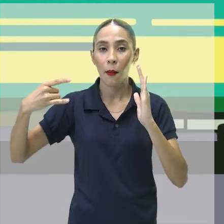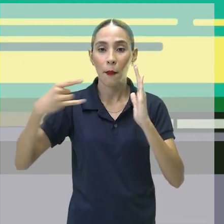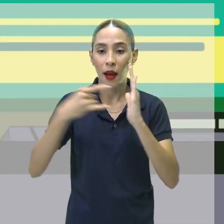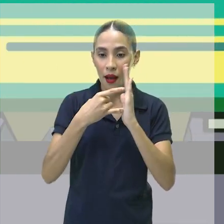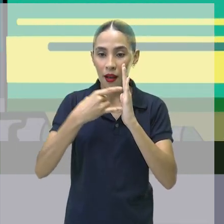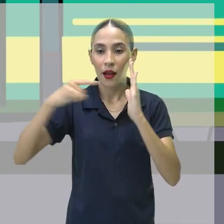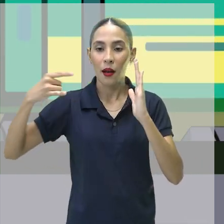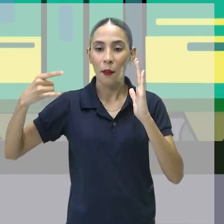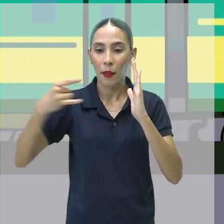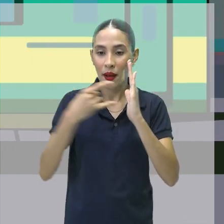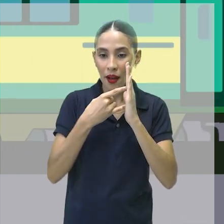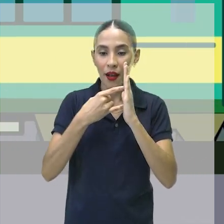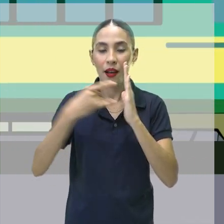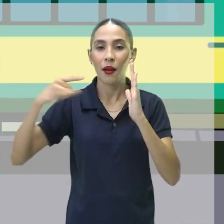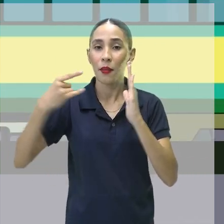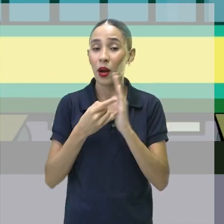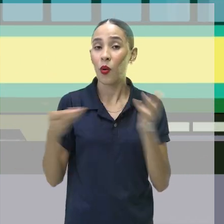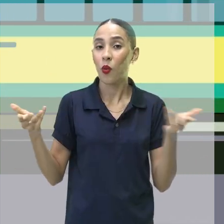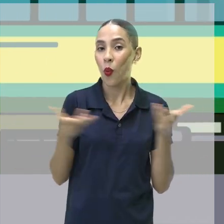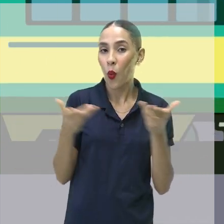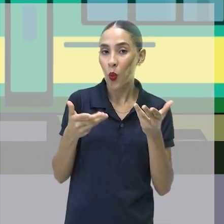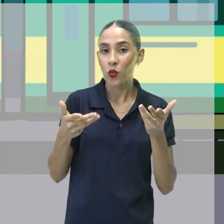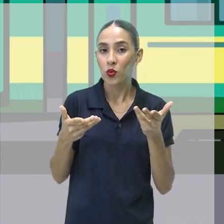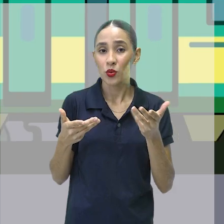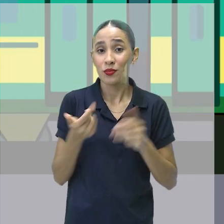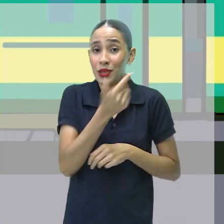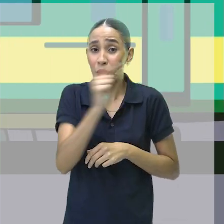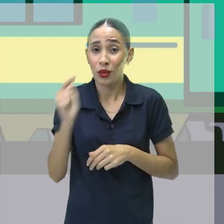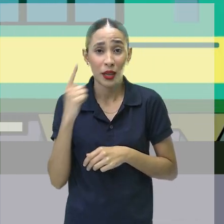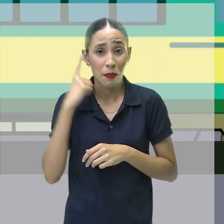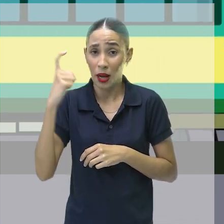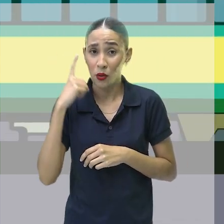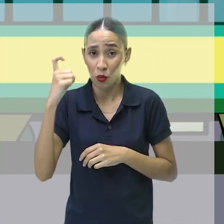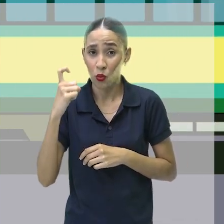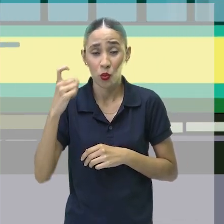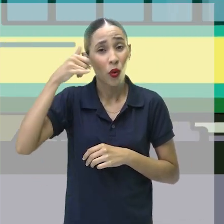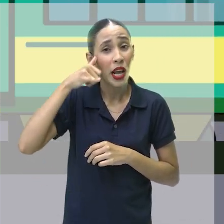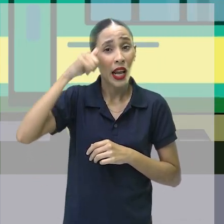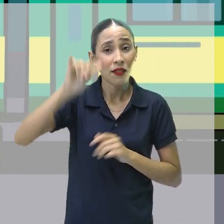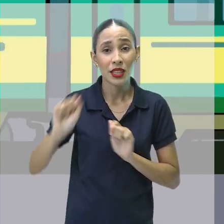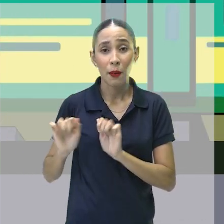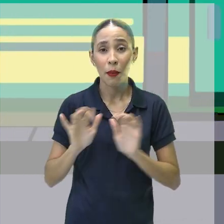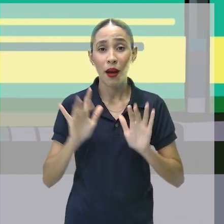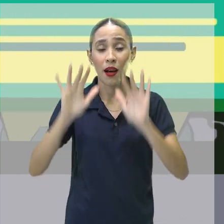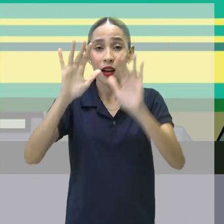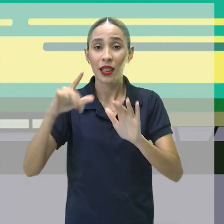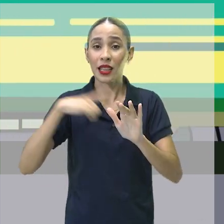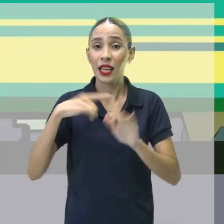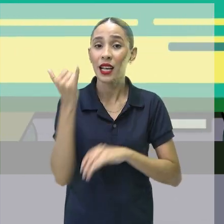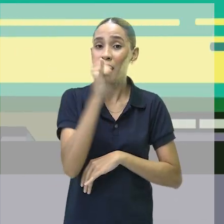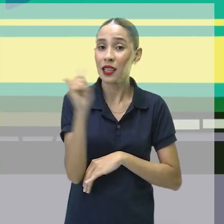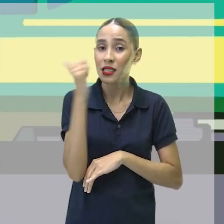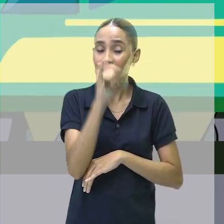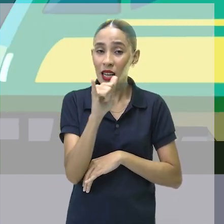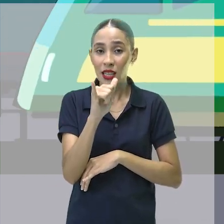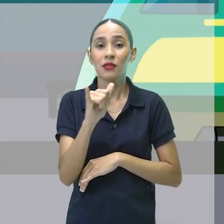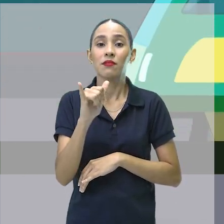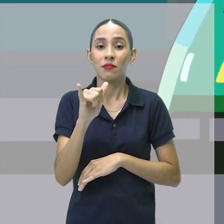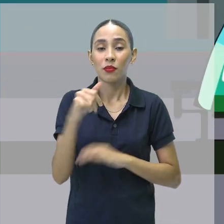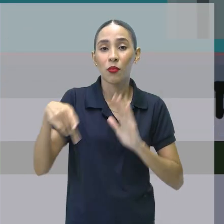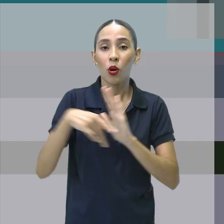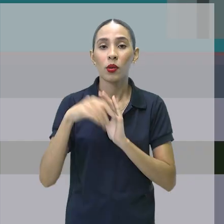nossa realidade hoje, né? Um trem que não faz barulho, que não polui, movido a eletricidade, que funciona com o princípio da